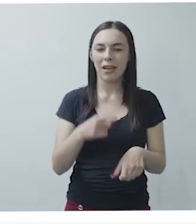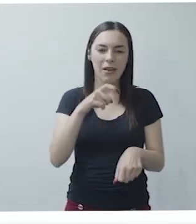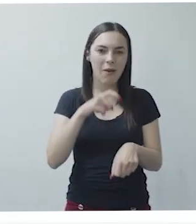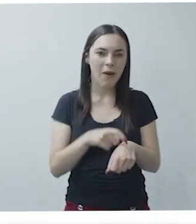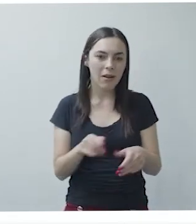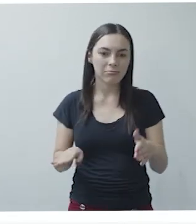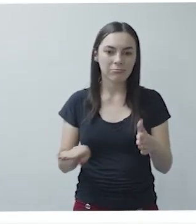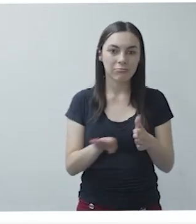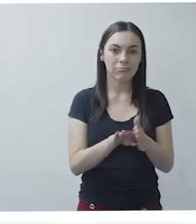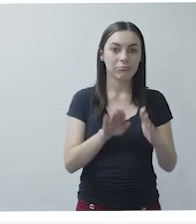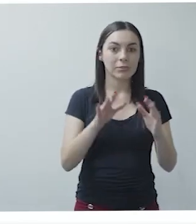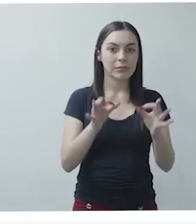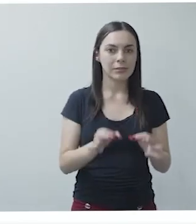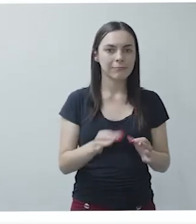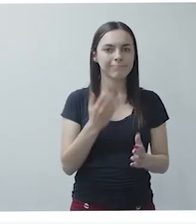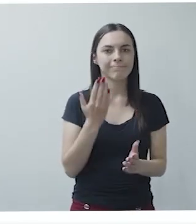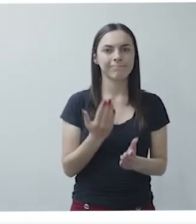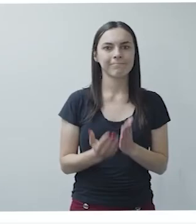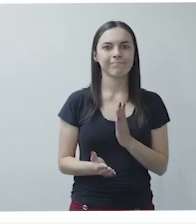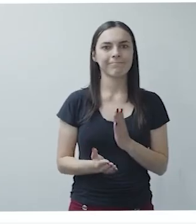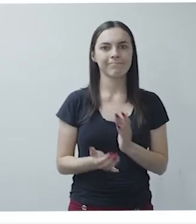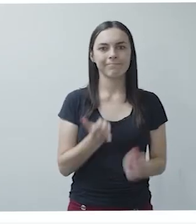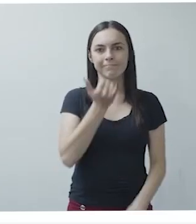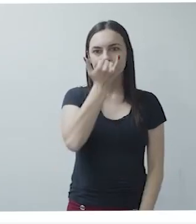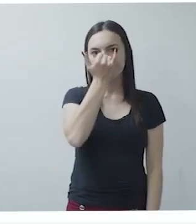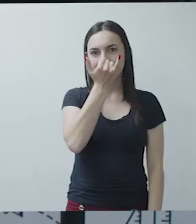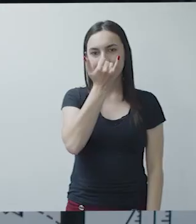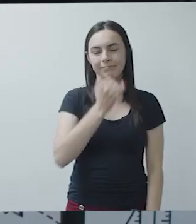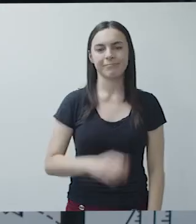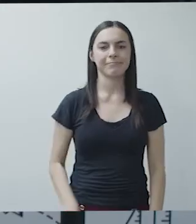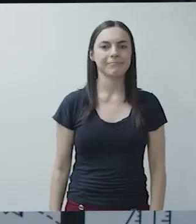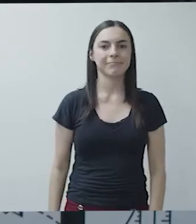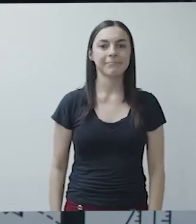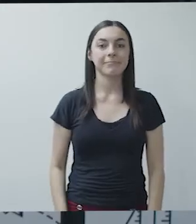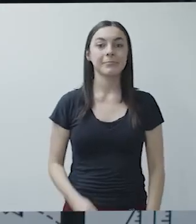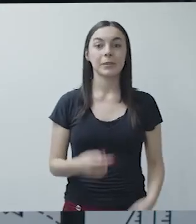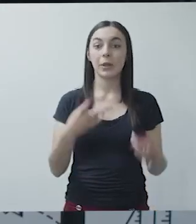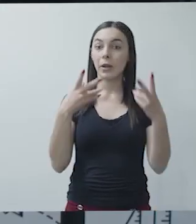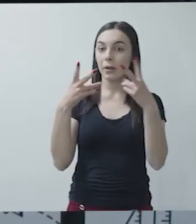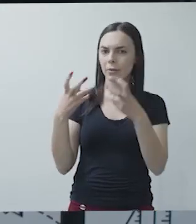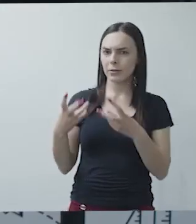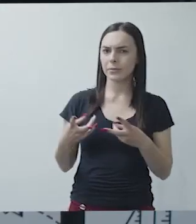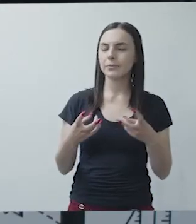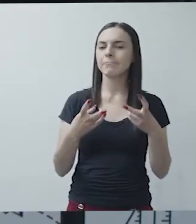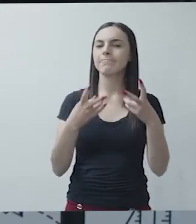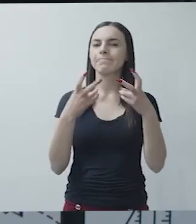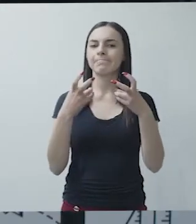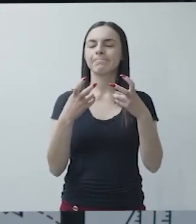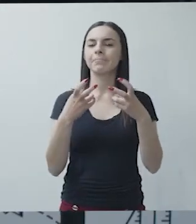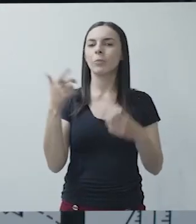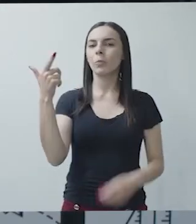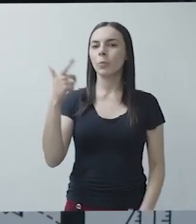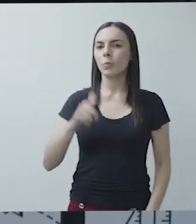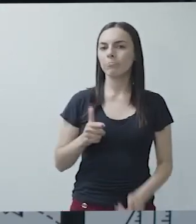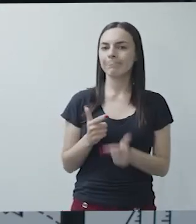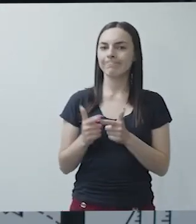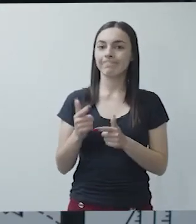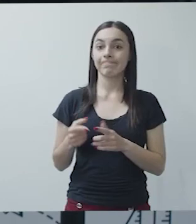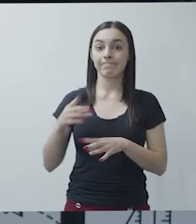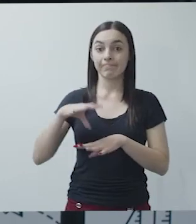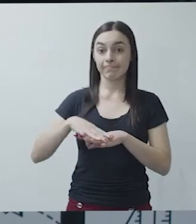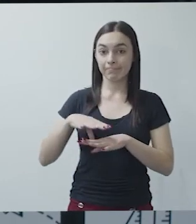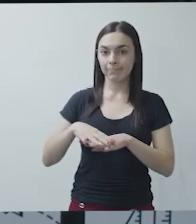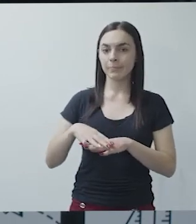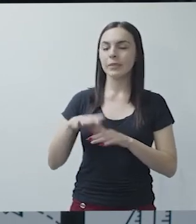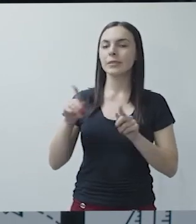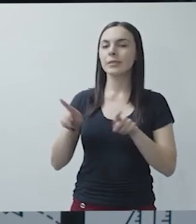de chegar até a escola. Muito bem, né? Conseguimos observar aqui também mais um problema e